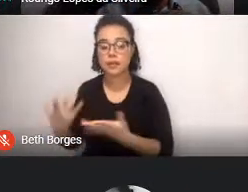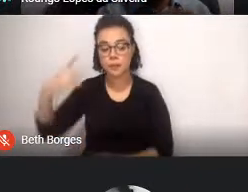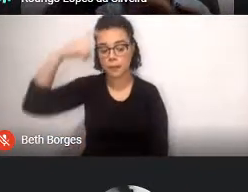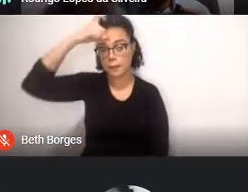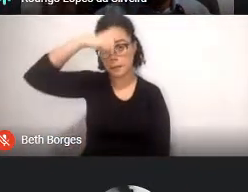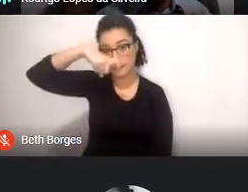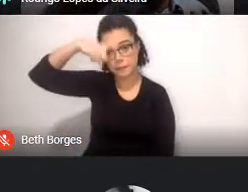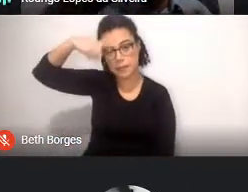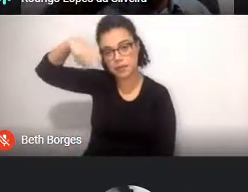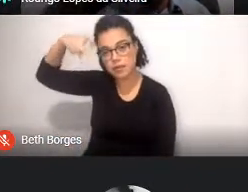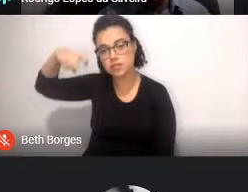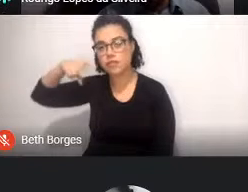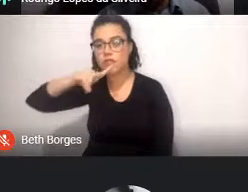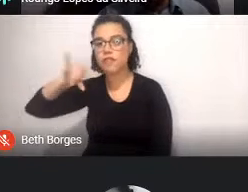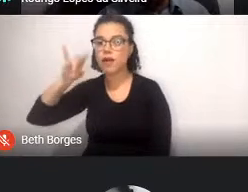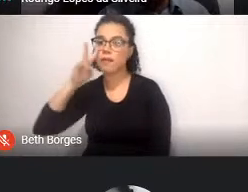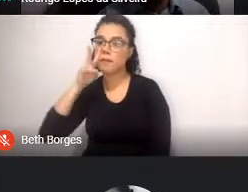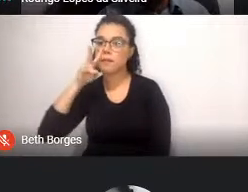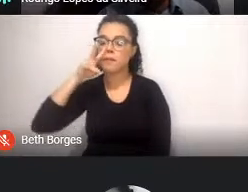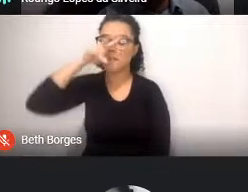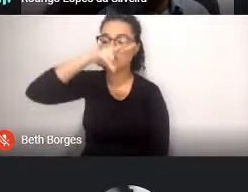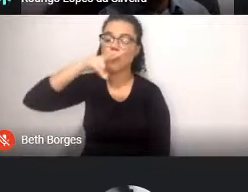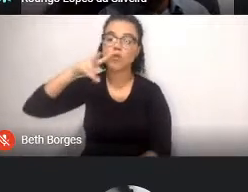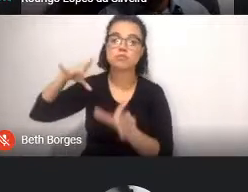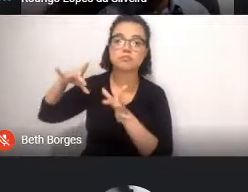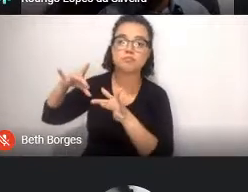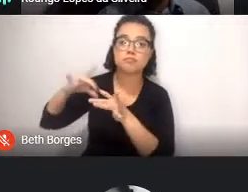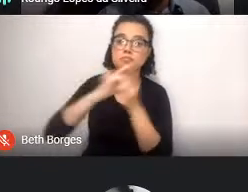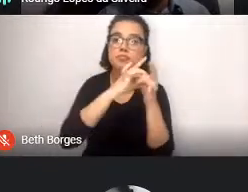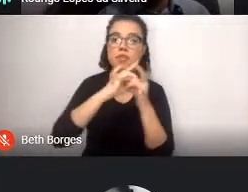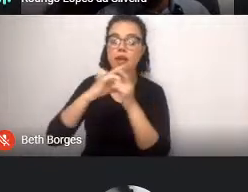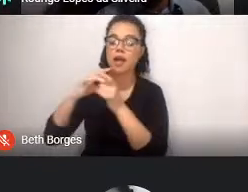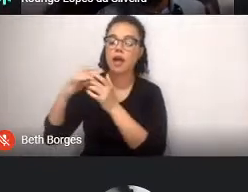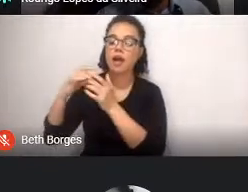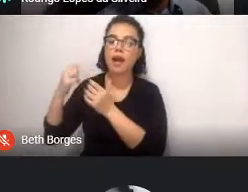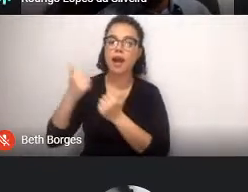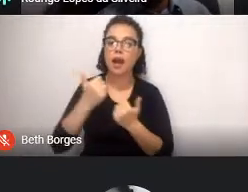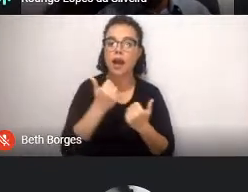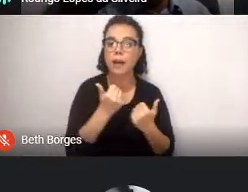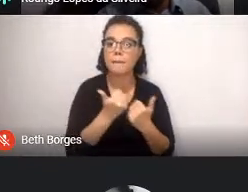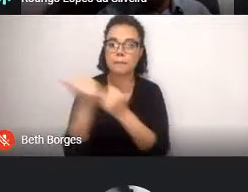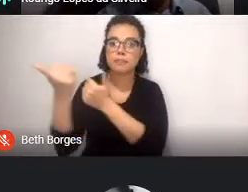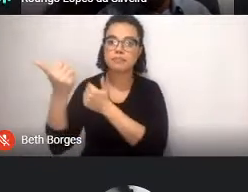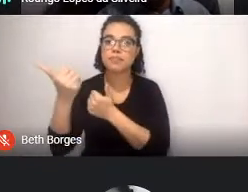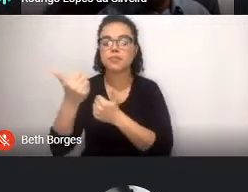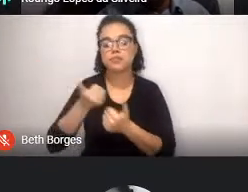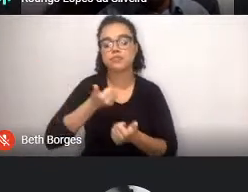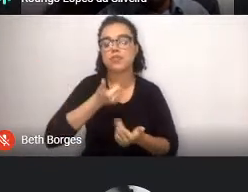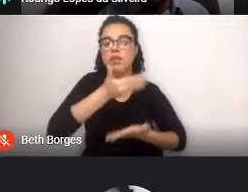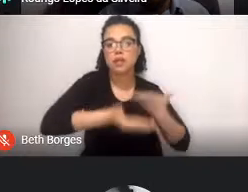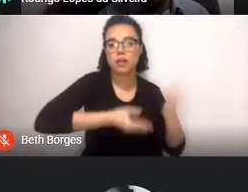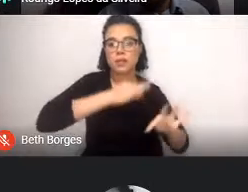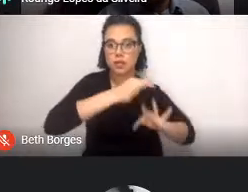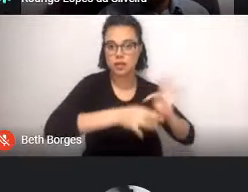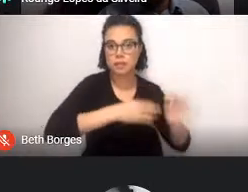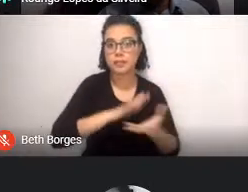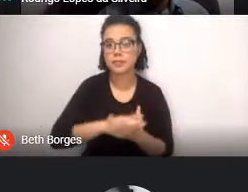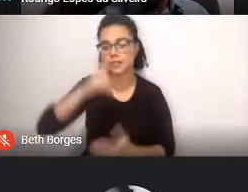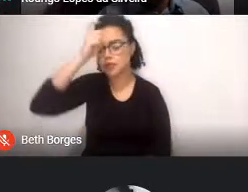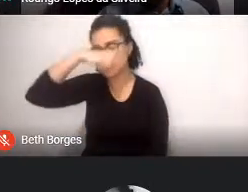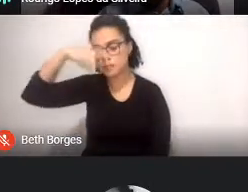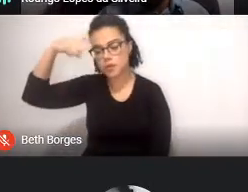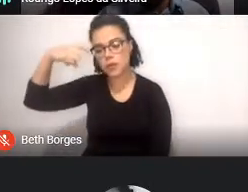reforço para potencializar esse tratamento, tá? Mas ela não pode ser substituída, ela sozinha não vai trazer um resultado